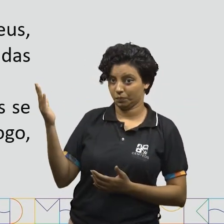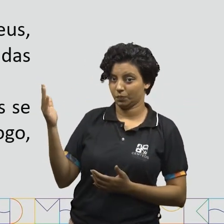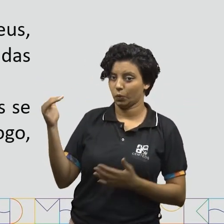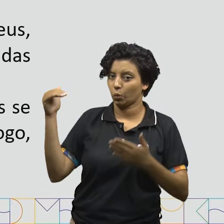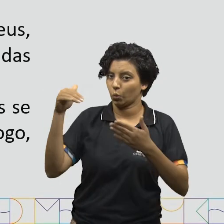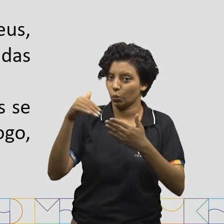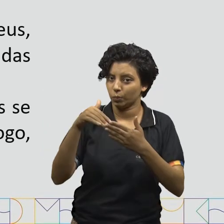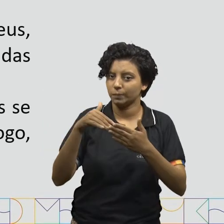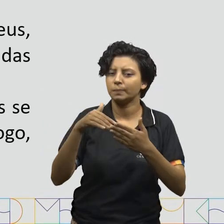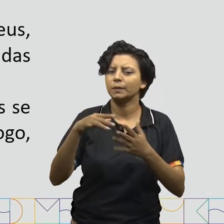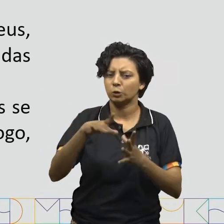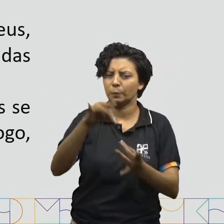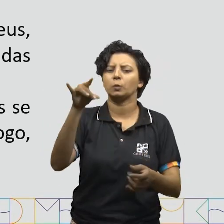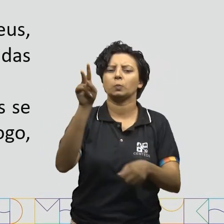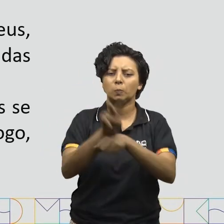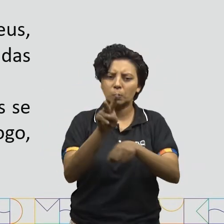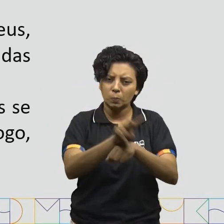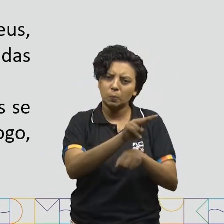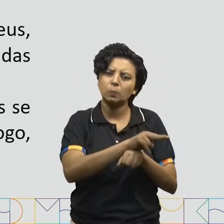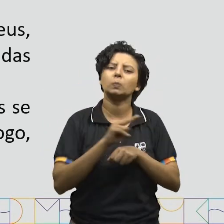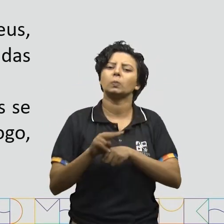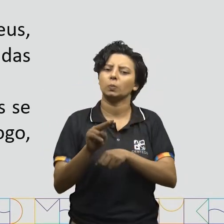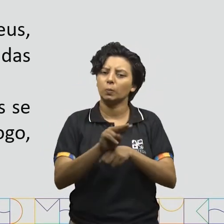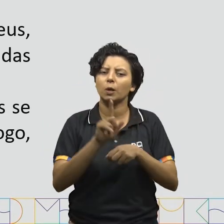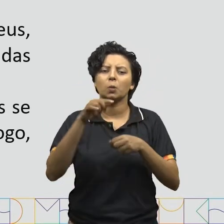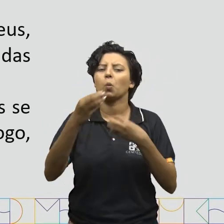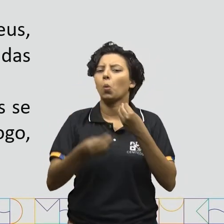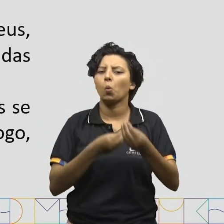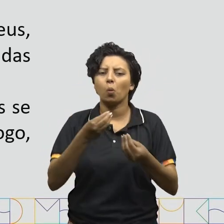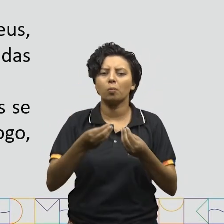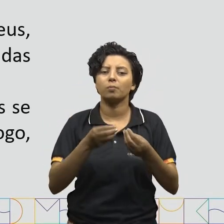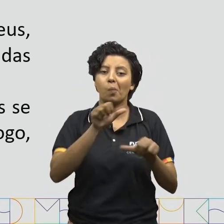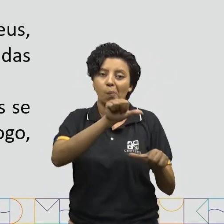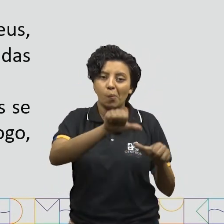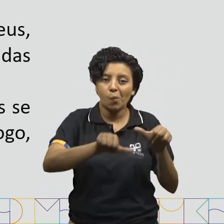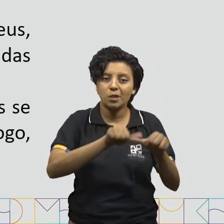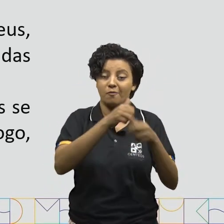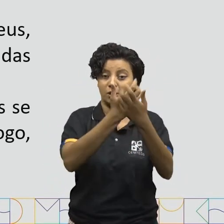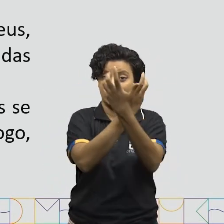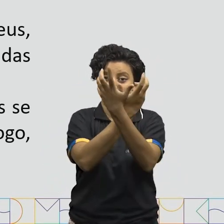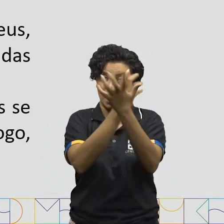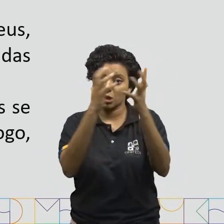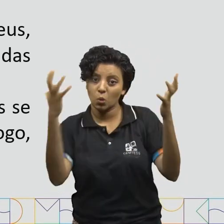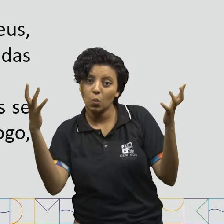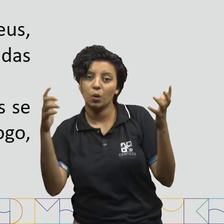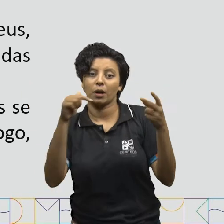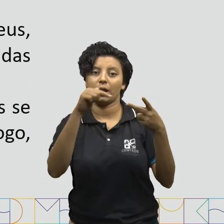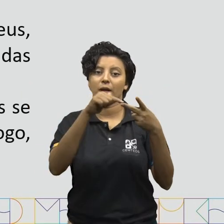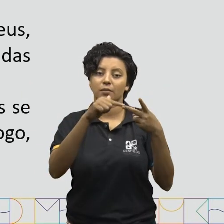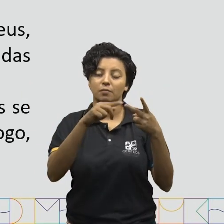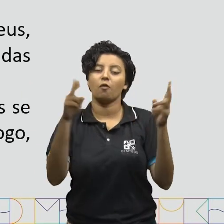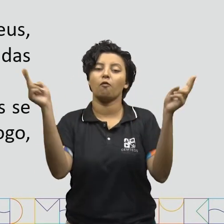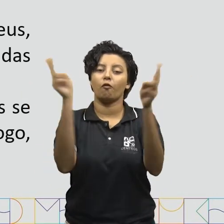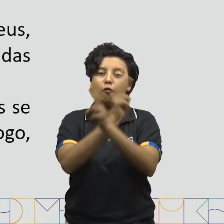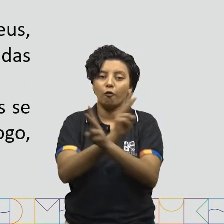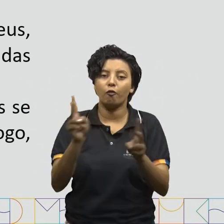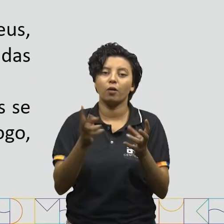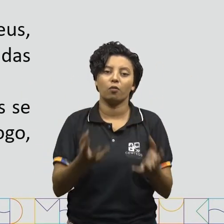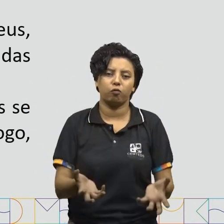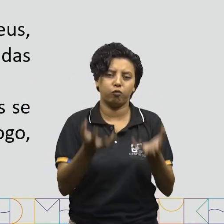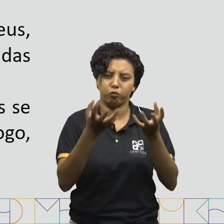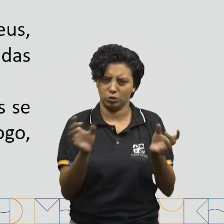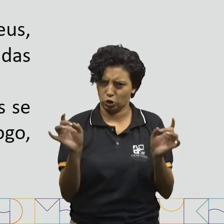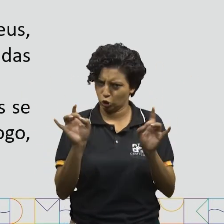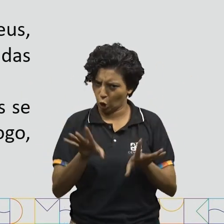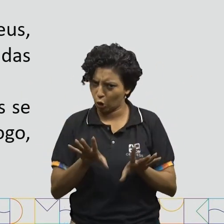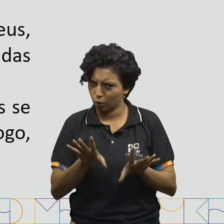espíritos guardiões e protetores. Eles se manifestavam como elementos da natureza, como ar e fogo